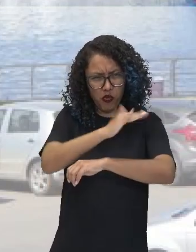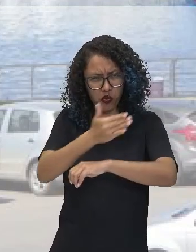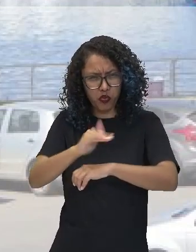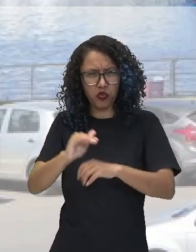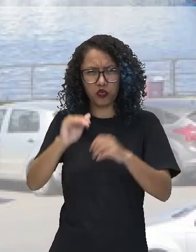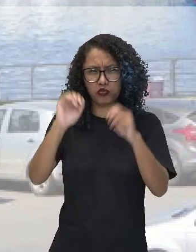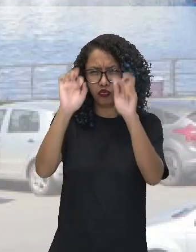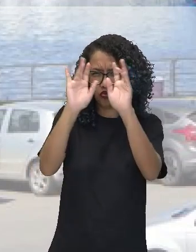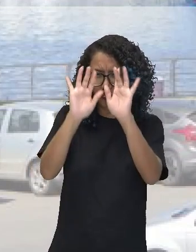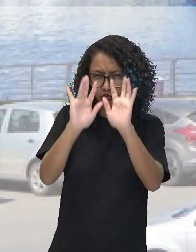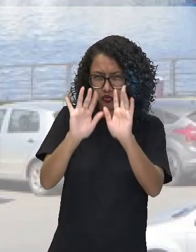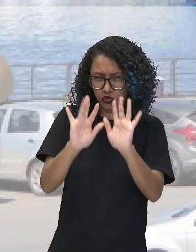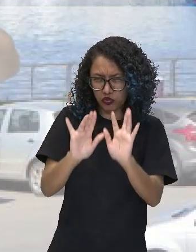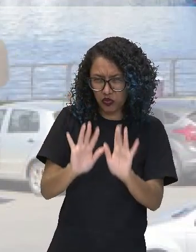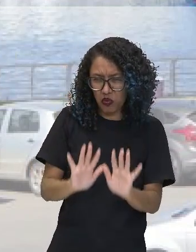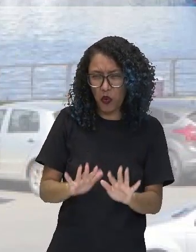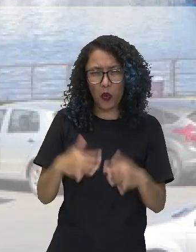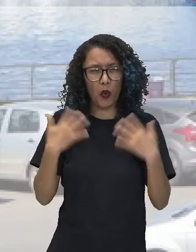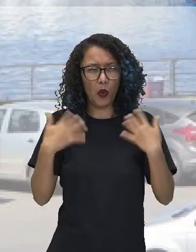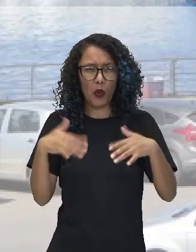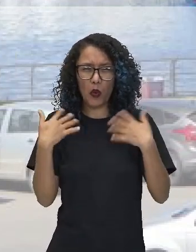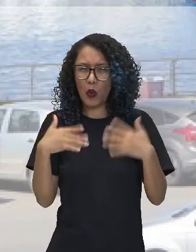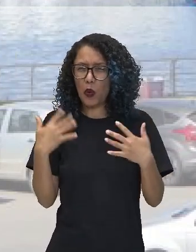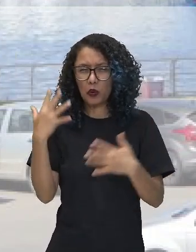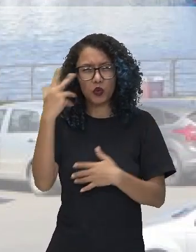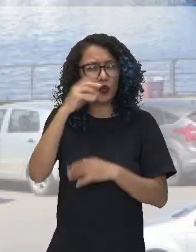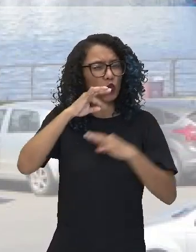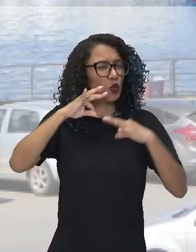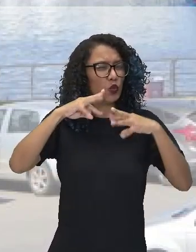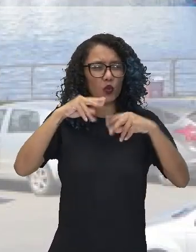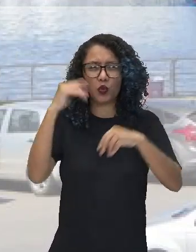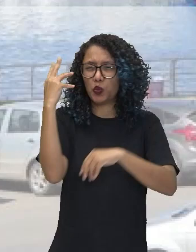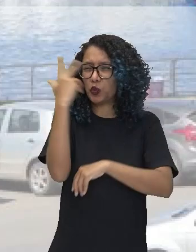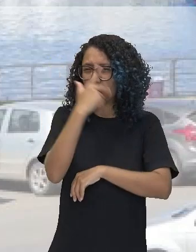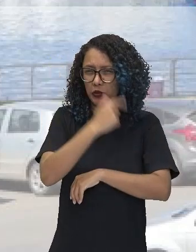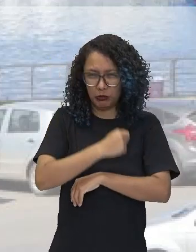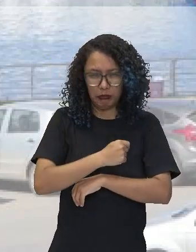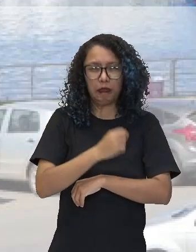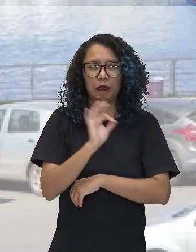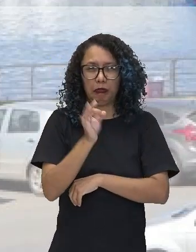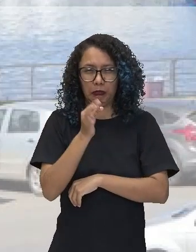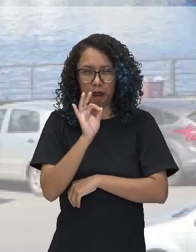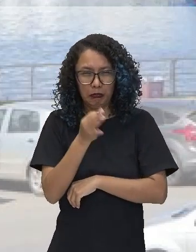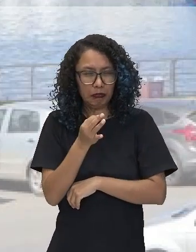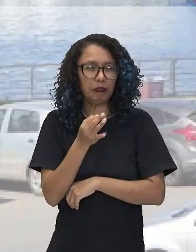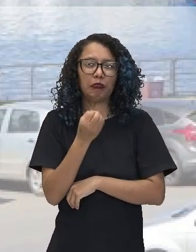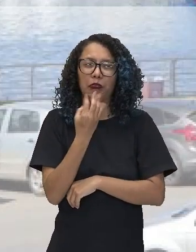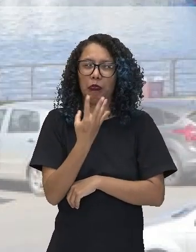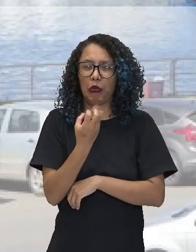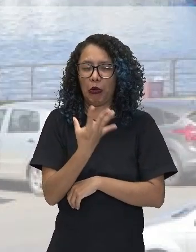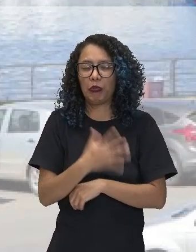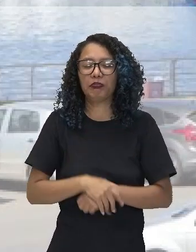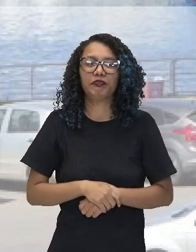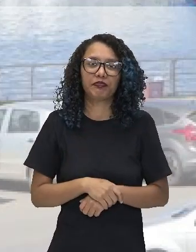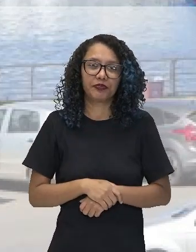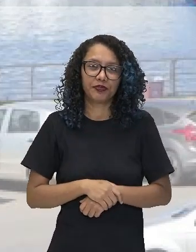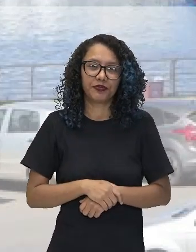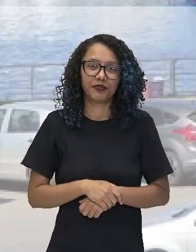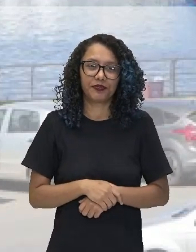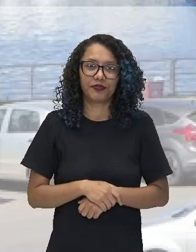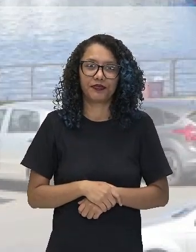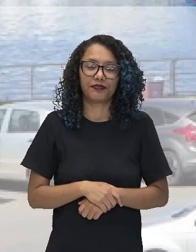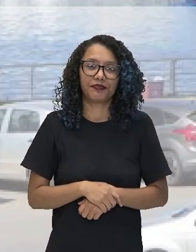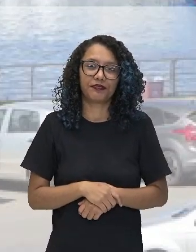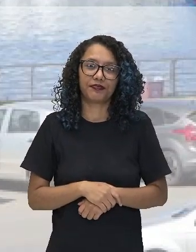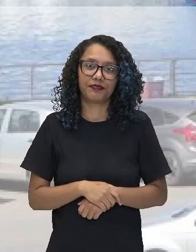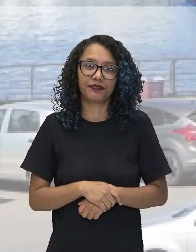lo más. Todo muy hermoso, muy precioso, ¿no? Bueno, vamos